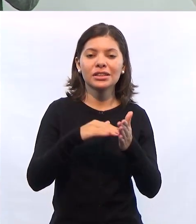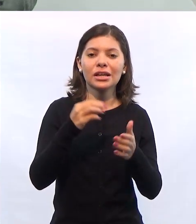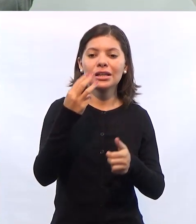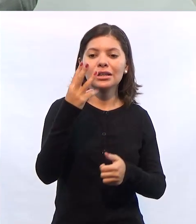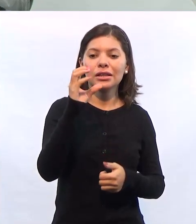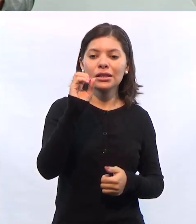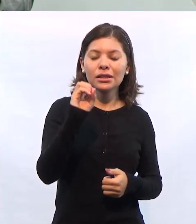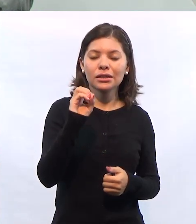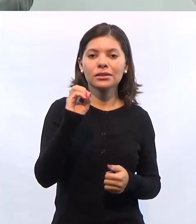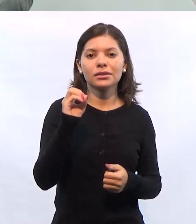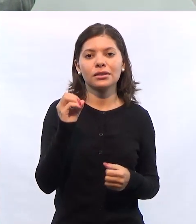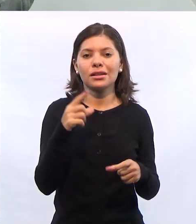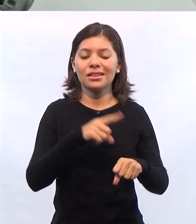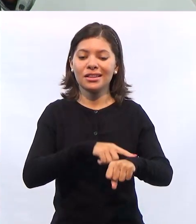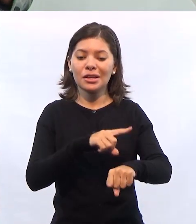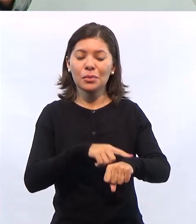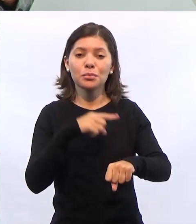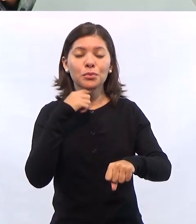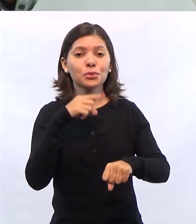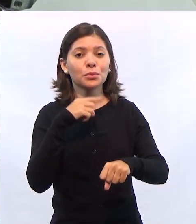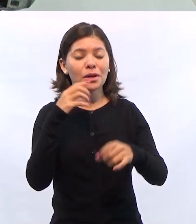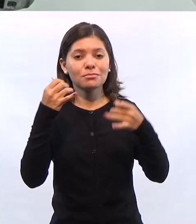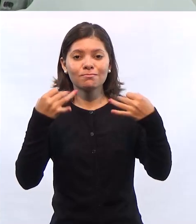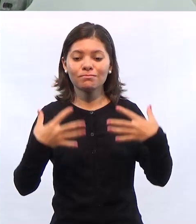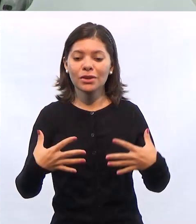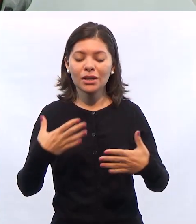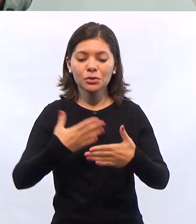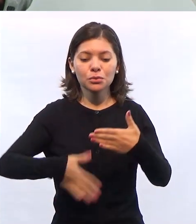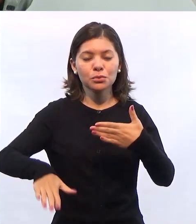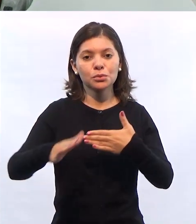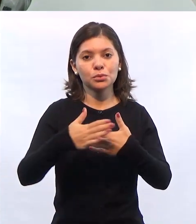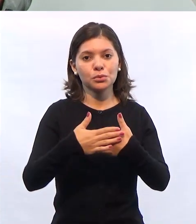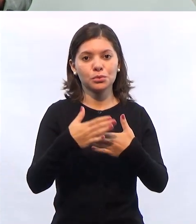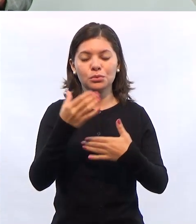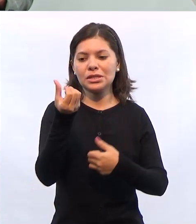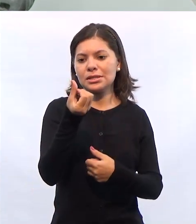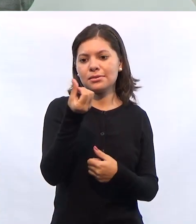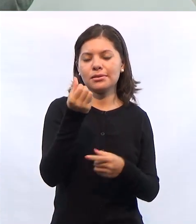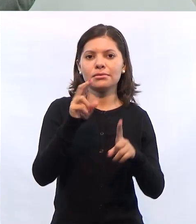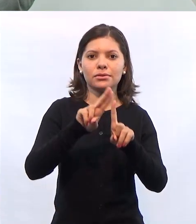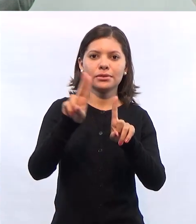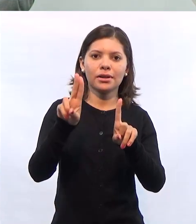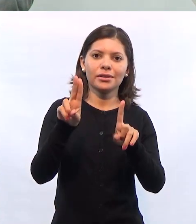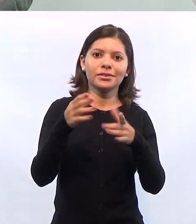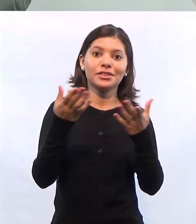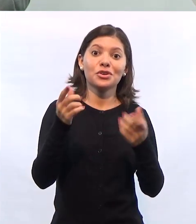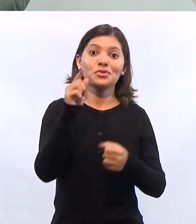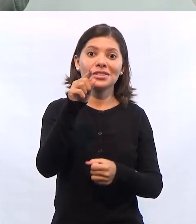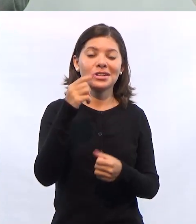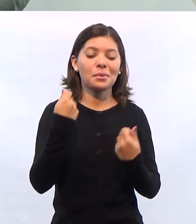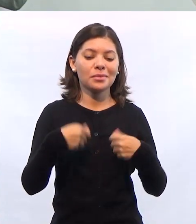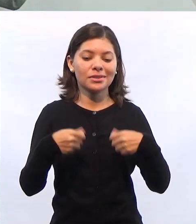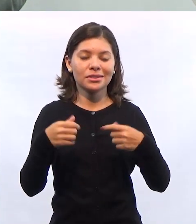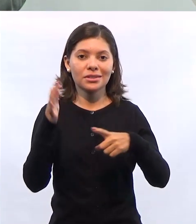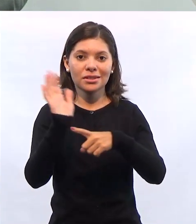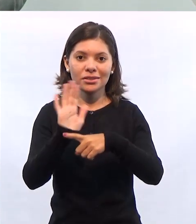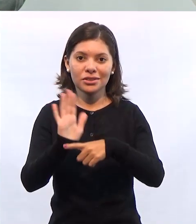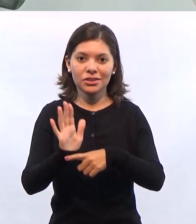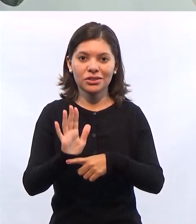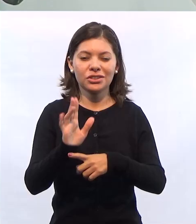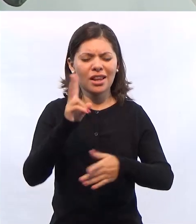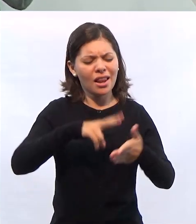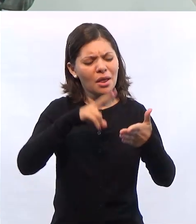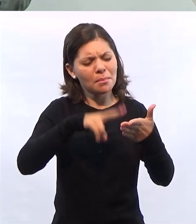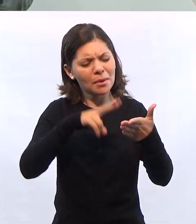20 a 30 minutos no máximo isso não é tempo suficiente para mim te explicar todo o conteúdo tá bom em seis unidades que sejam Então você